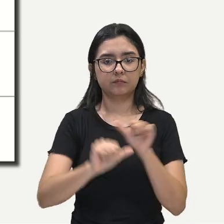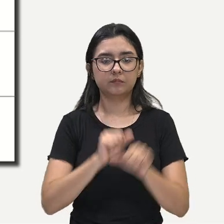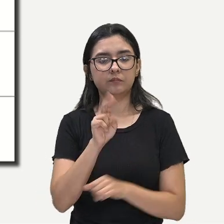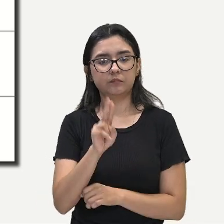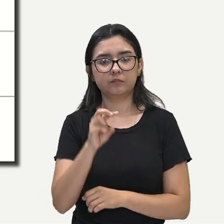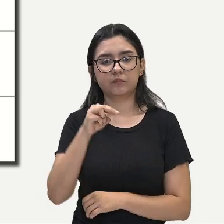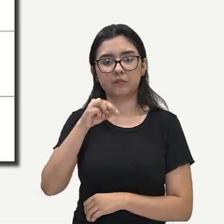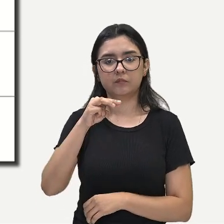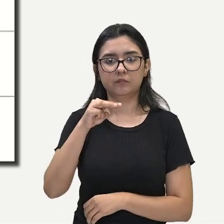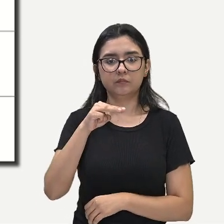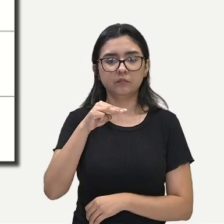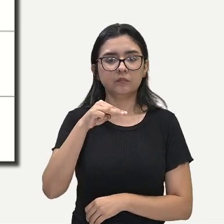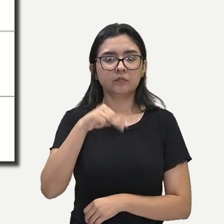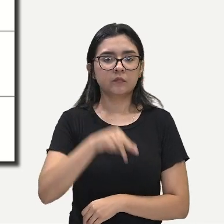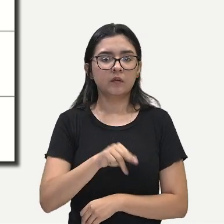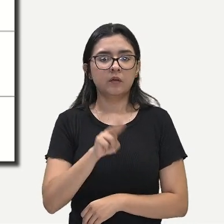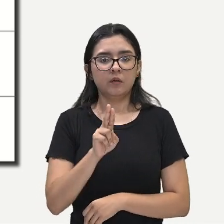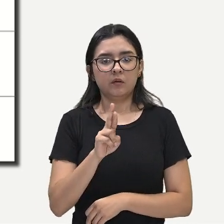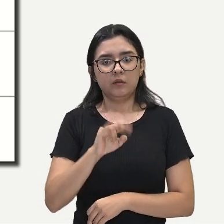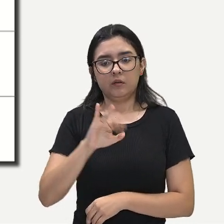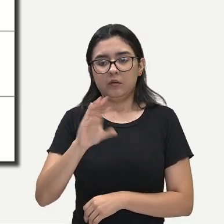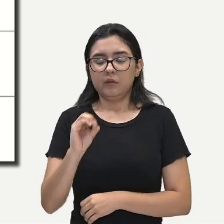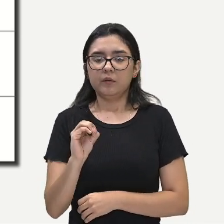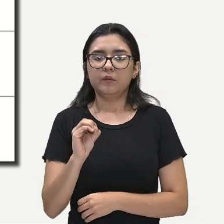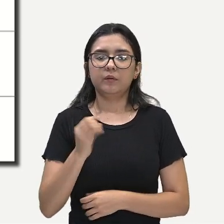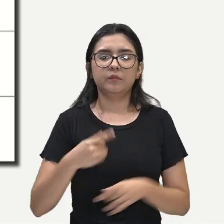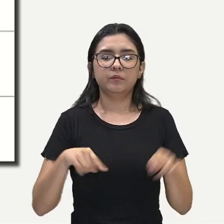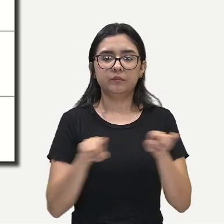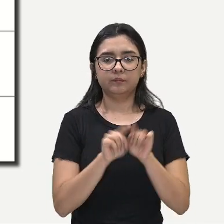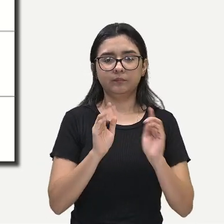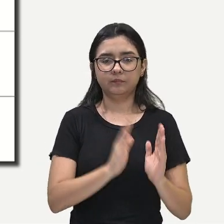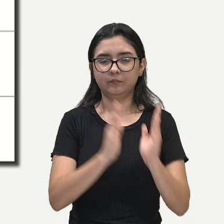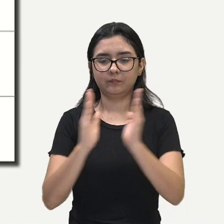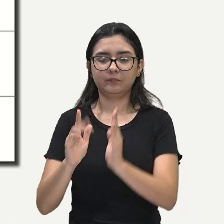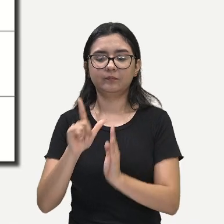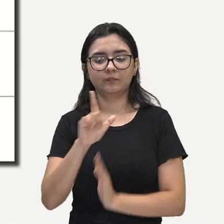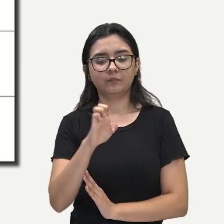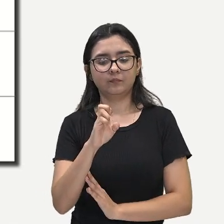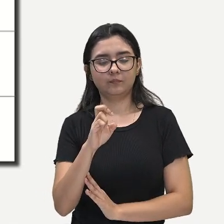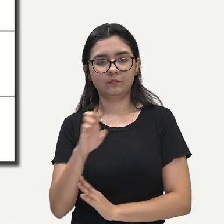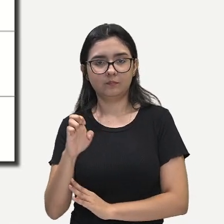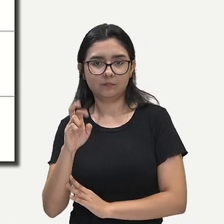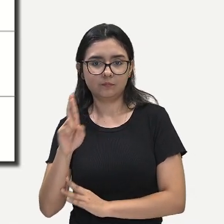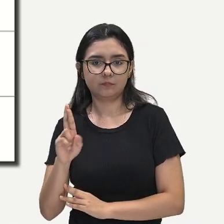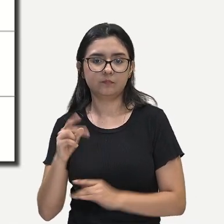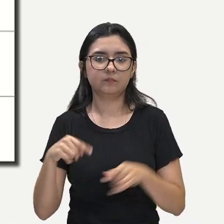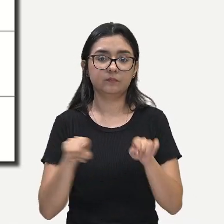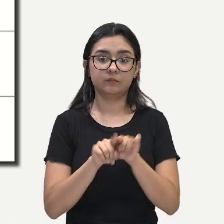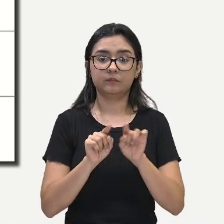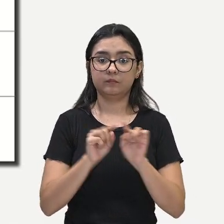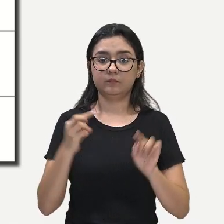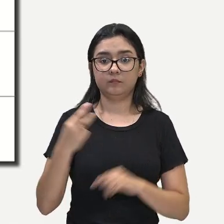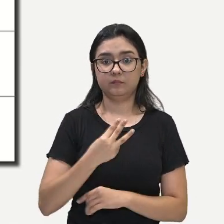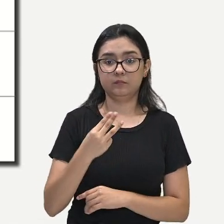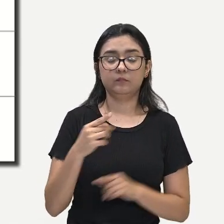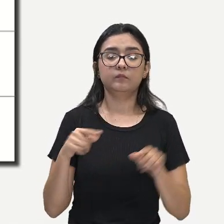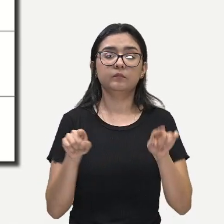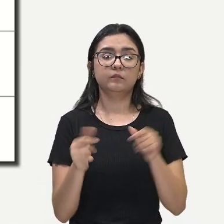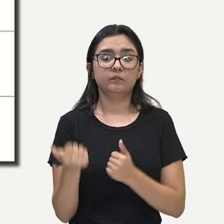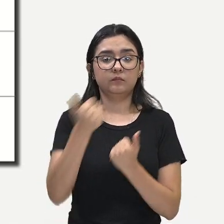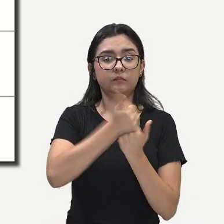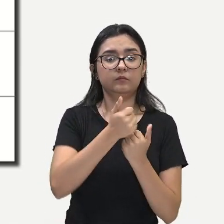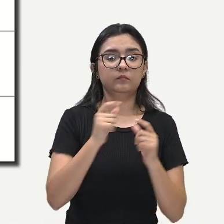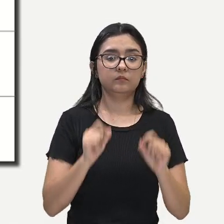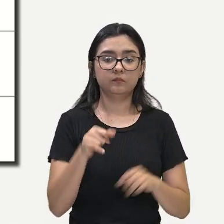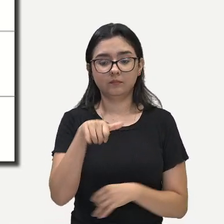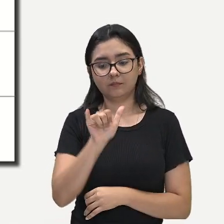U nas terceiras pessoas. E ler, que a gente tem as duas vogais, na terceira pessoa, a gente vai ter a